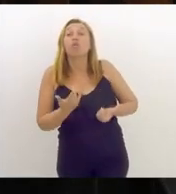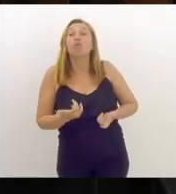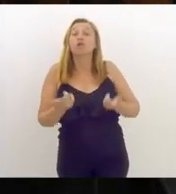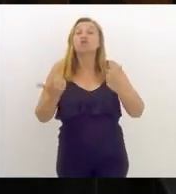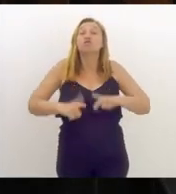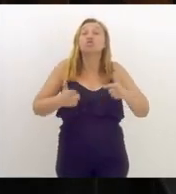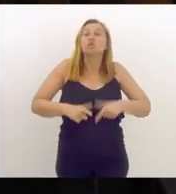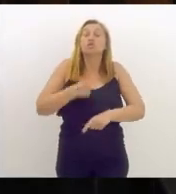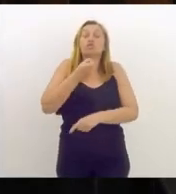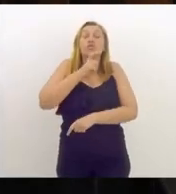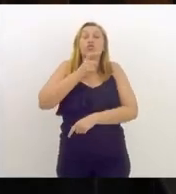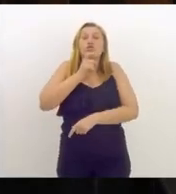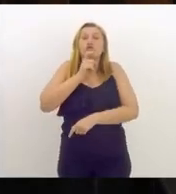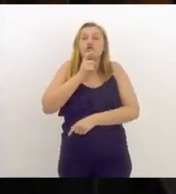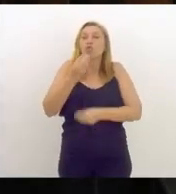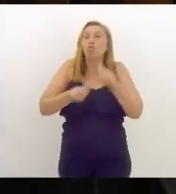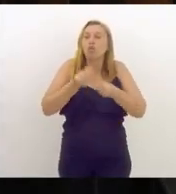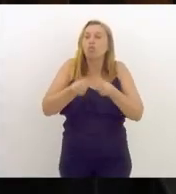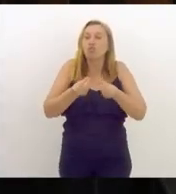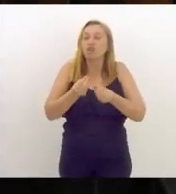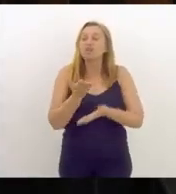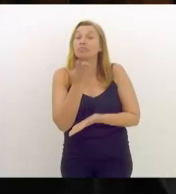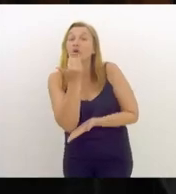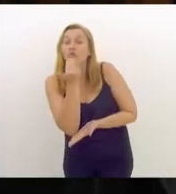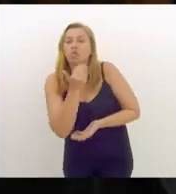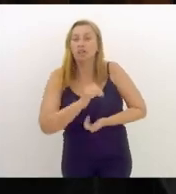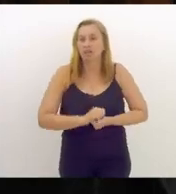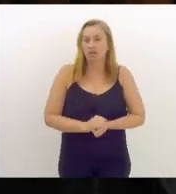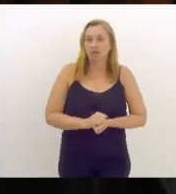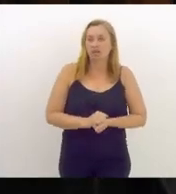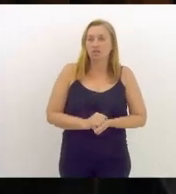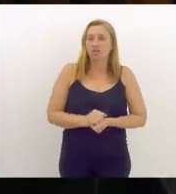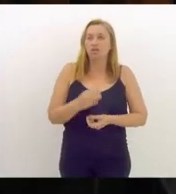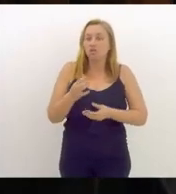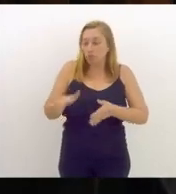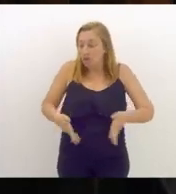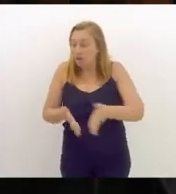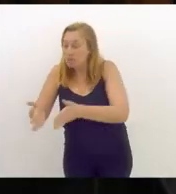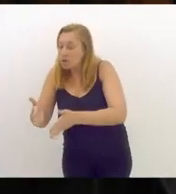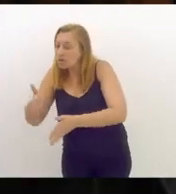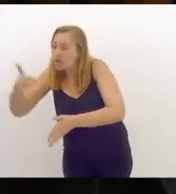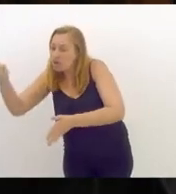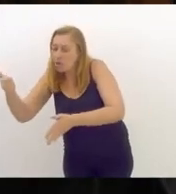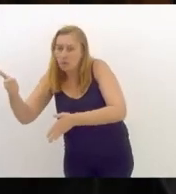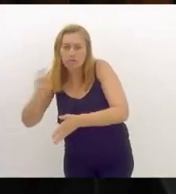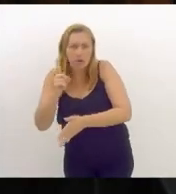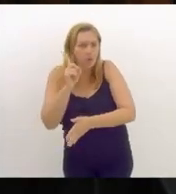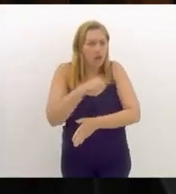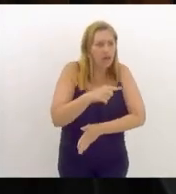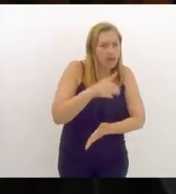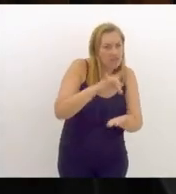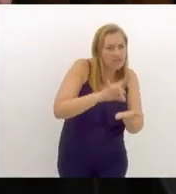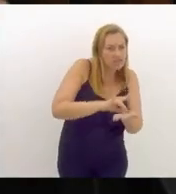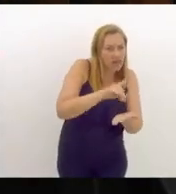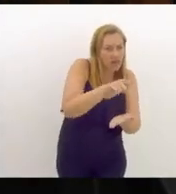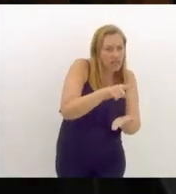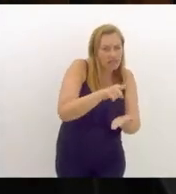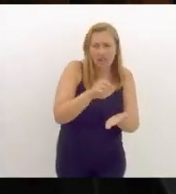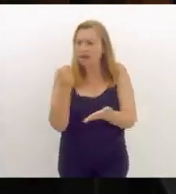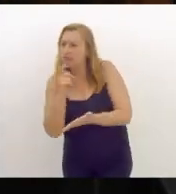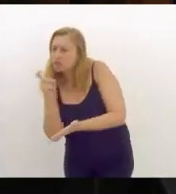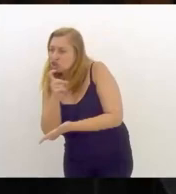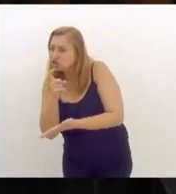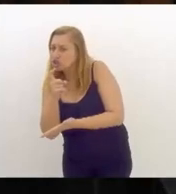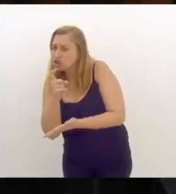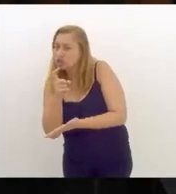vem o frio como faço para me alimentar Este é o melhor caminho não é isso é verdade isso é mentira